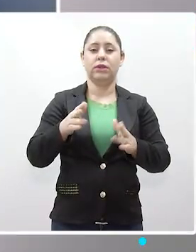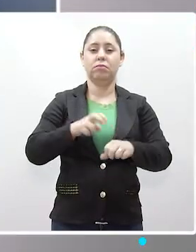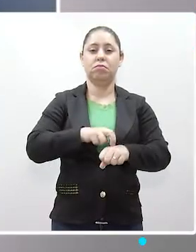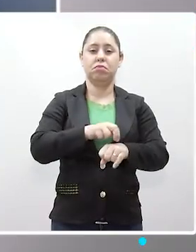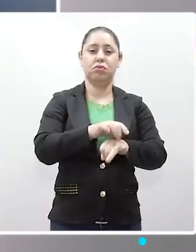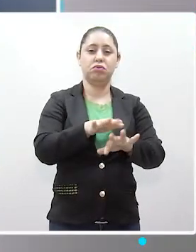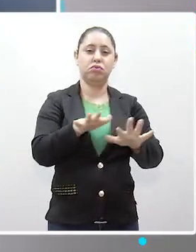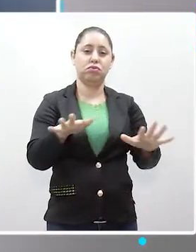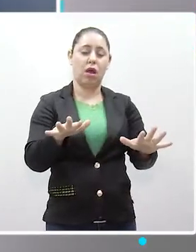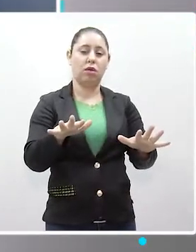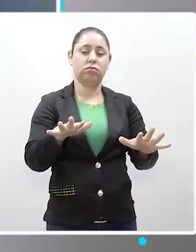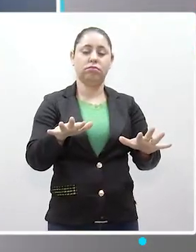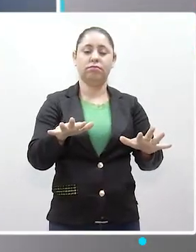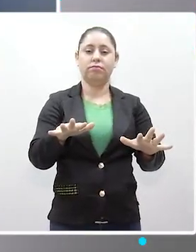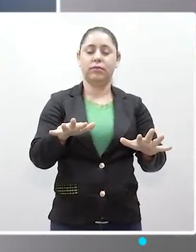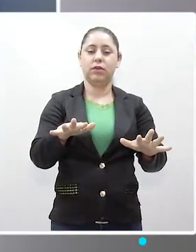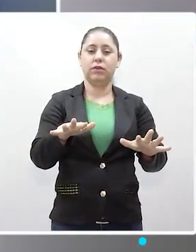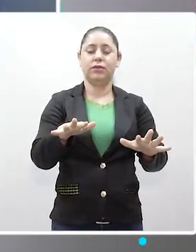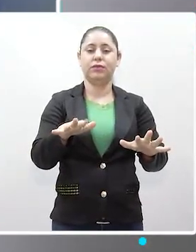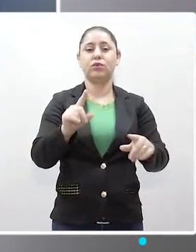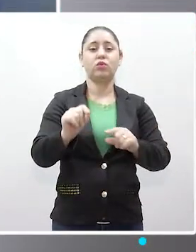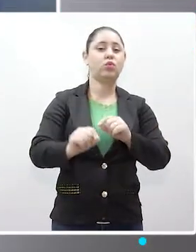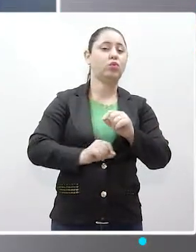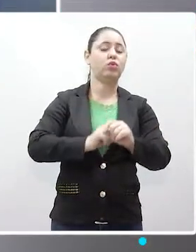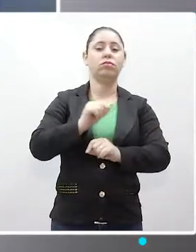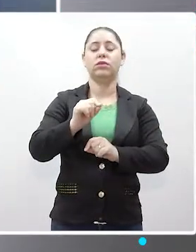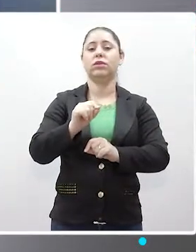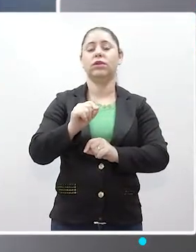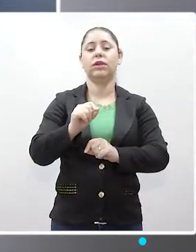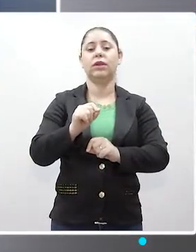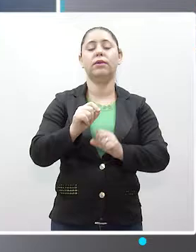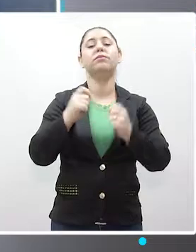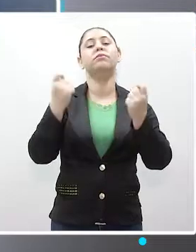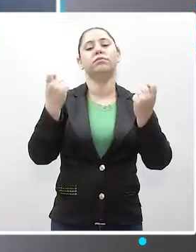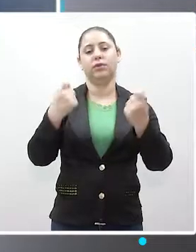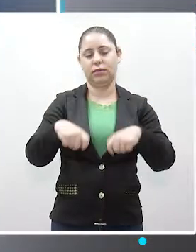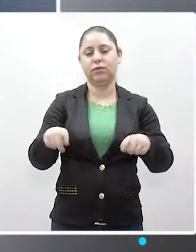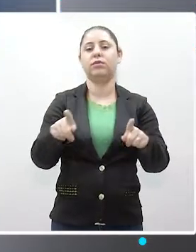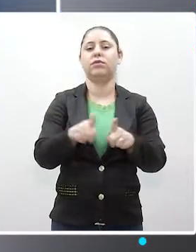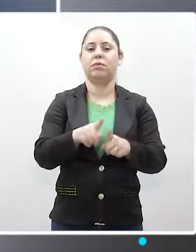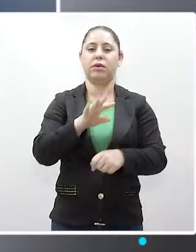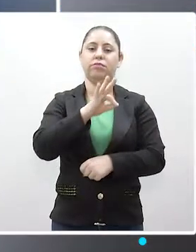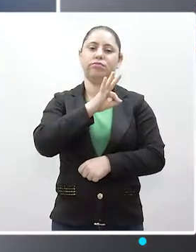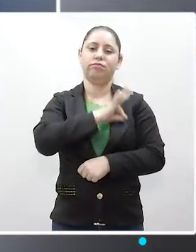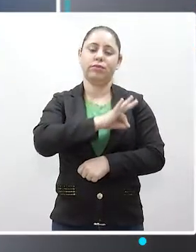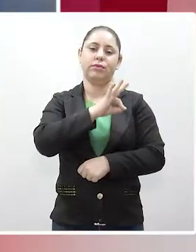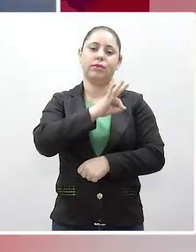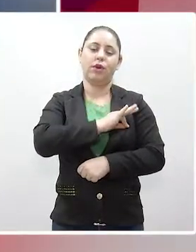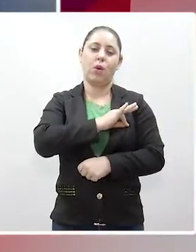tornou injustificável não fornecer esse apoio, né, embora muito mais tímido.